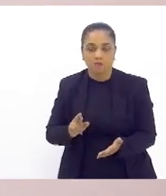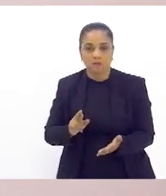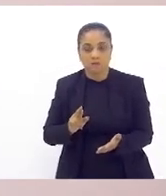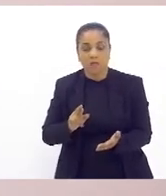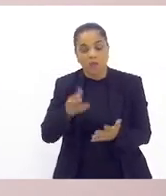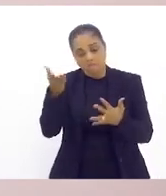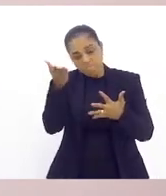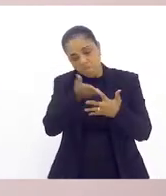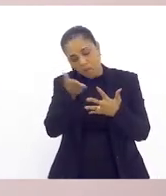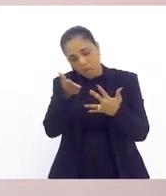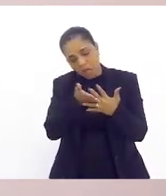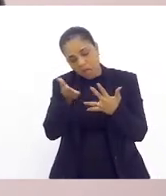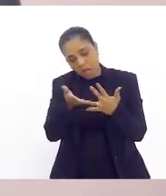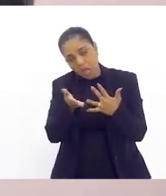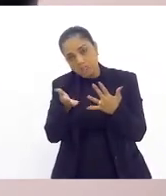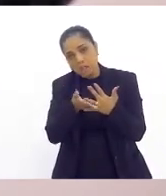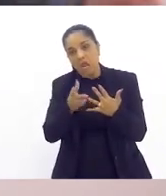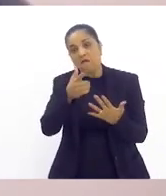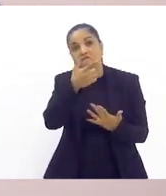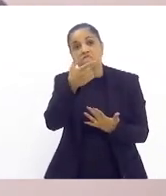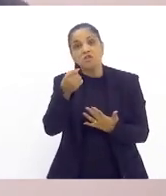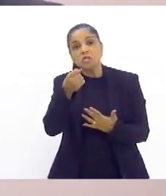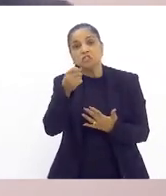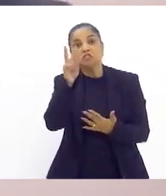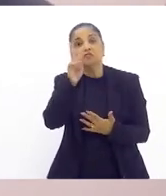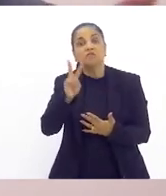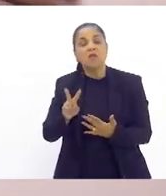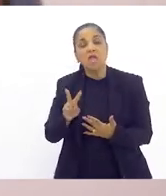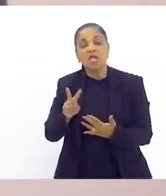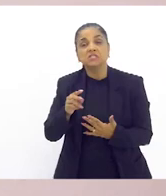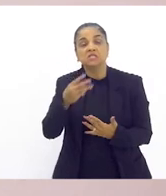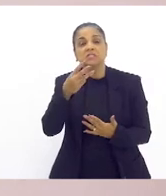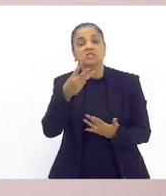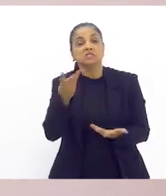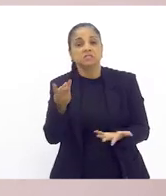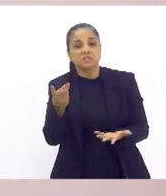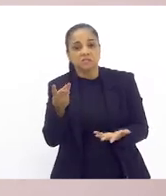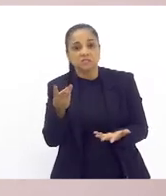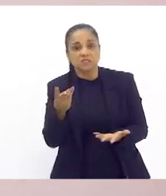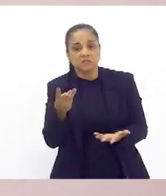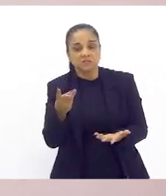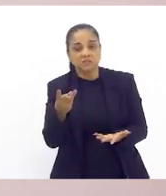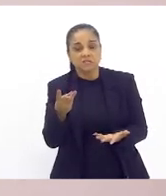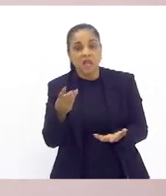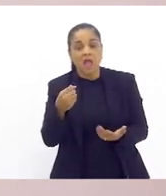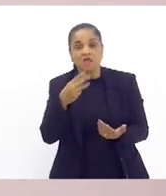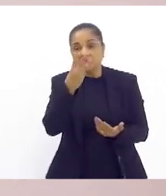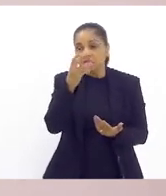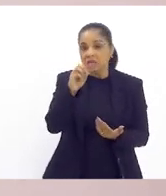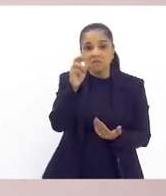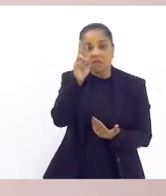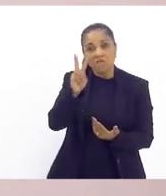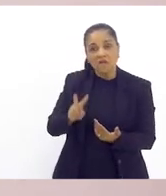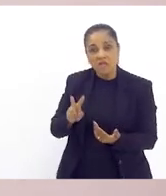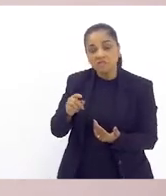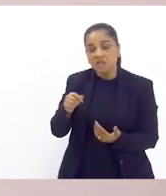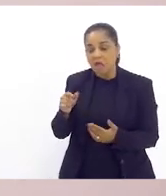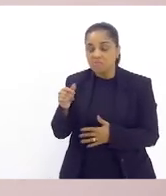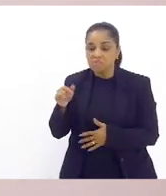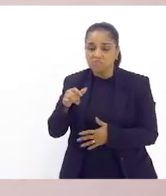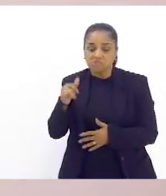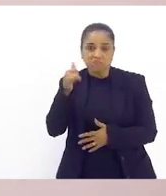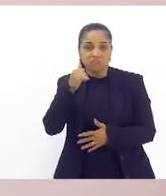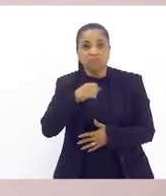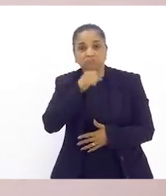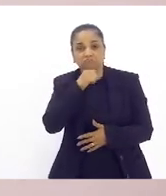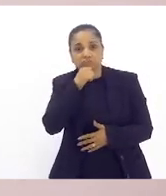um parcelamento em 20 30 vezes E aí o senhor a Senhorinha que não tem grande